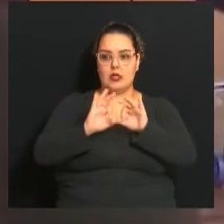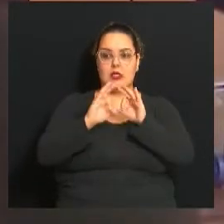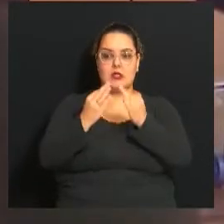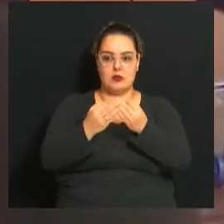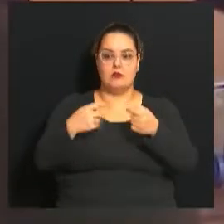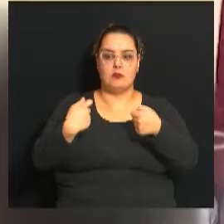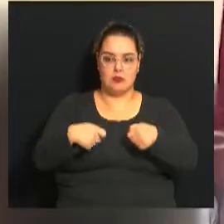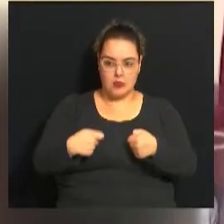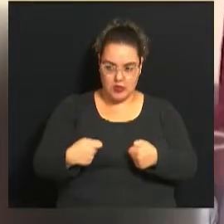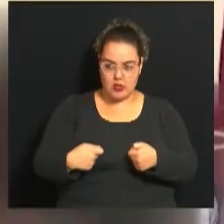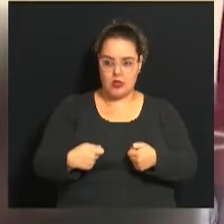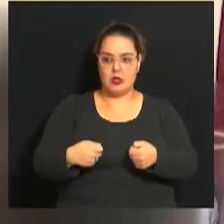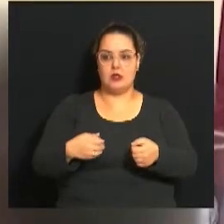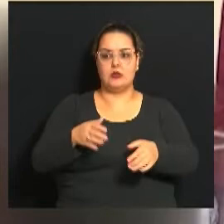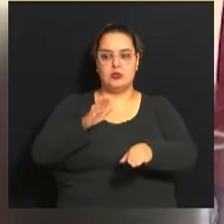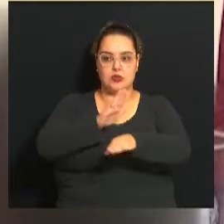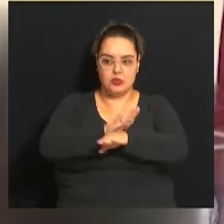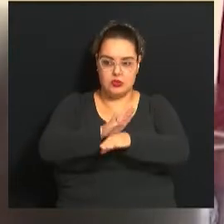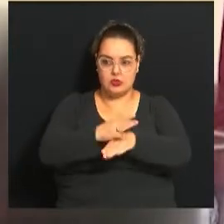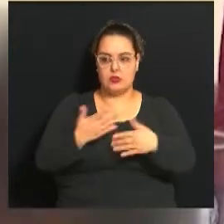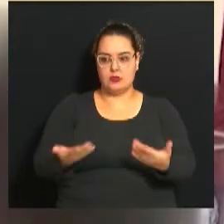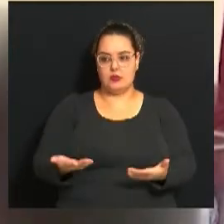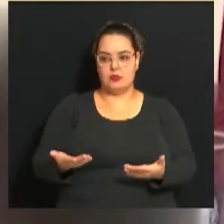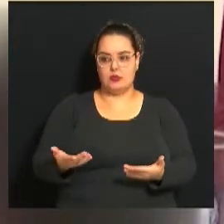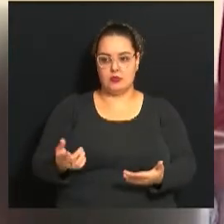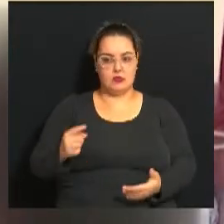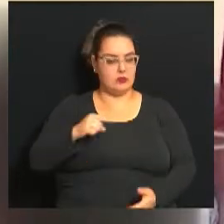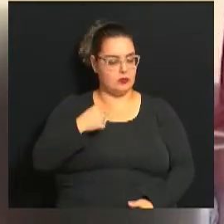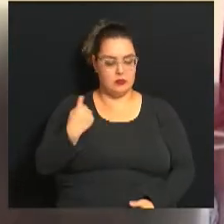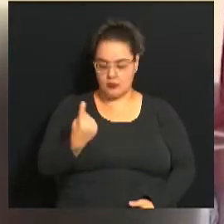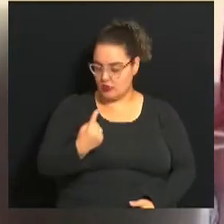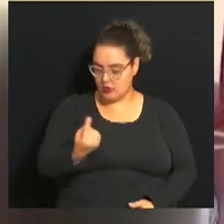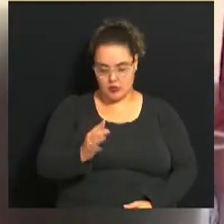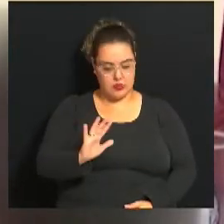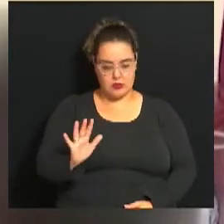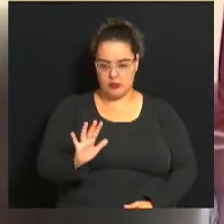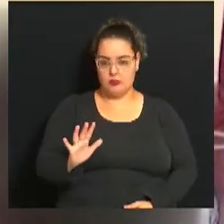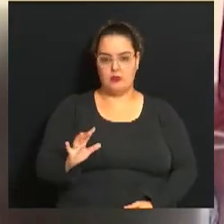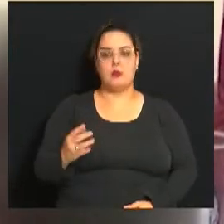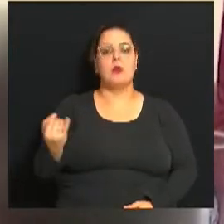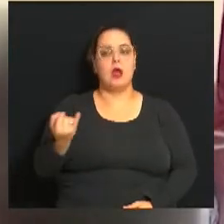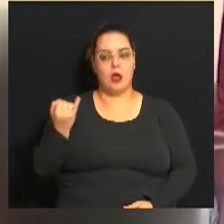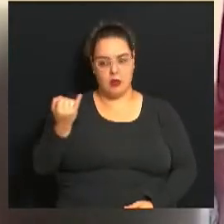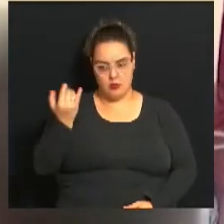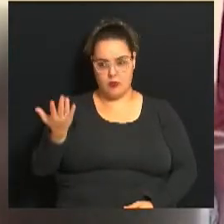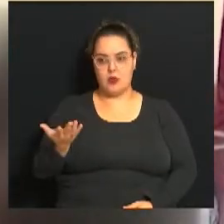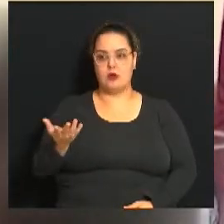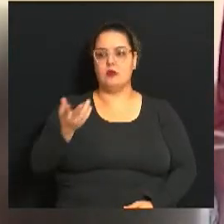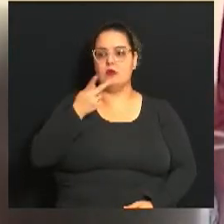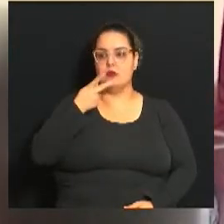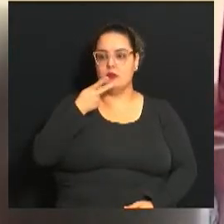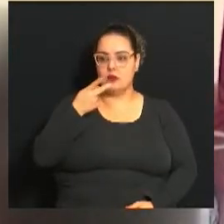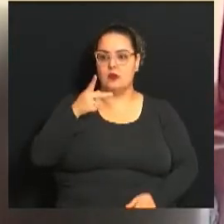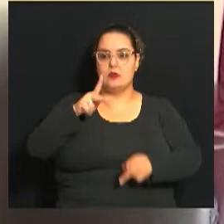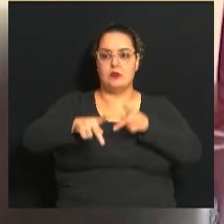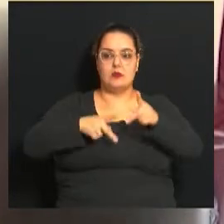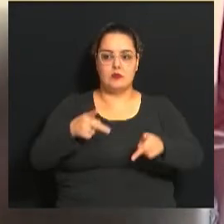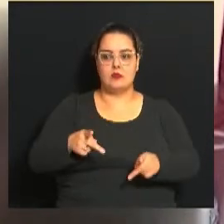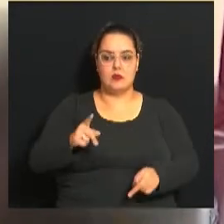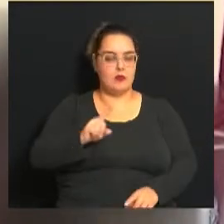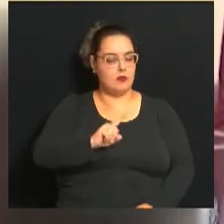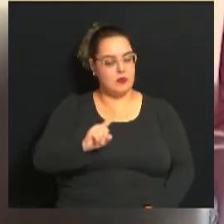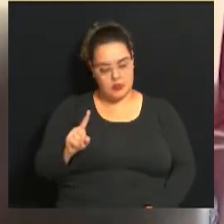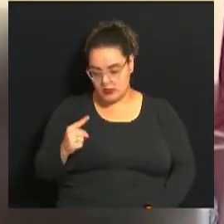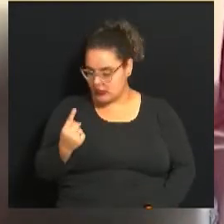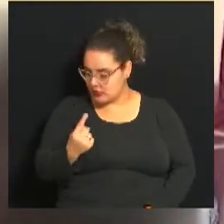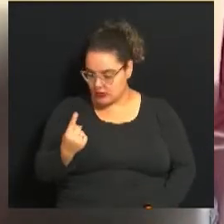de orientação. Vocês não estão sozinhos, né? Eu acho que é muito importante a gente dizer para a população hoje, vocês não estão sozinhos, né?